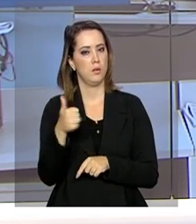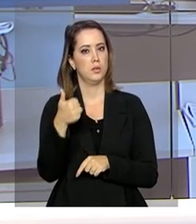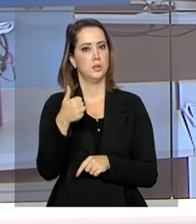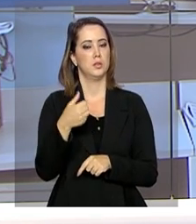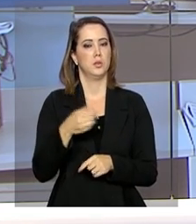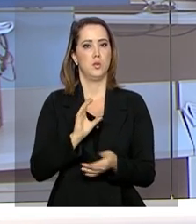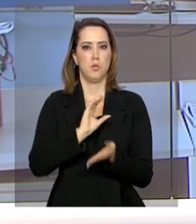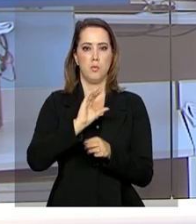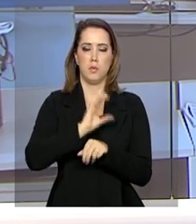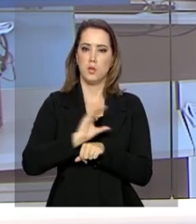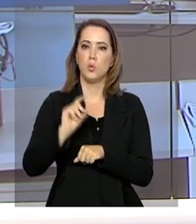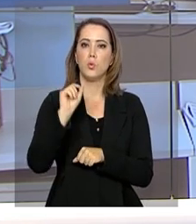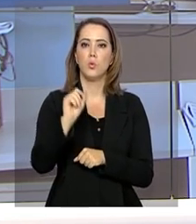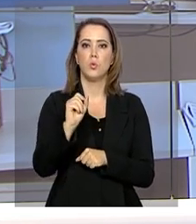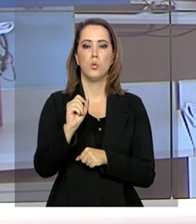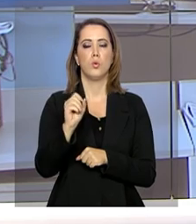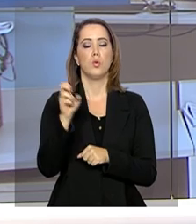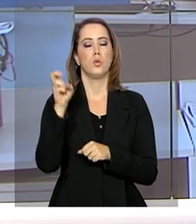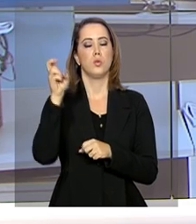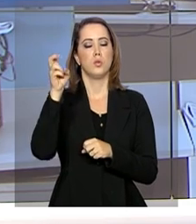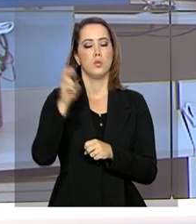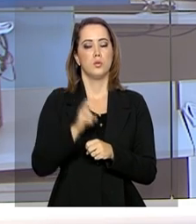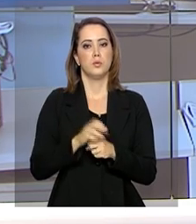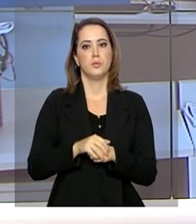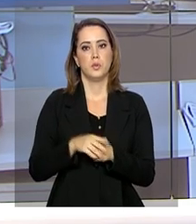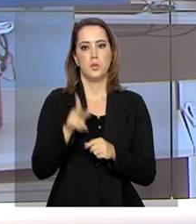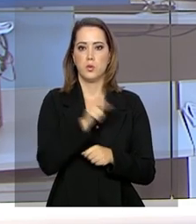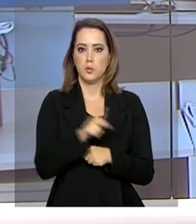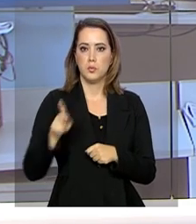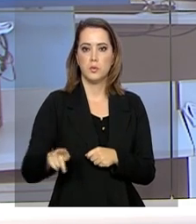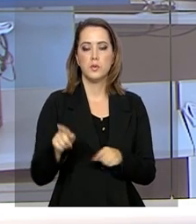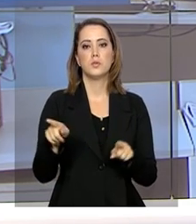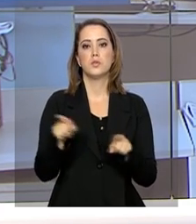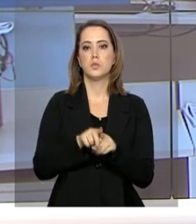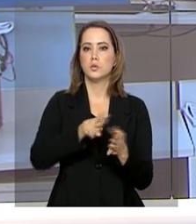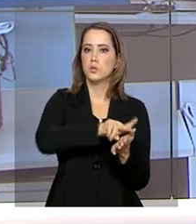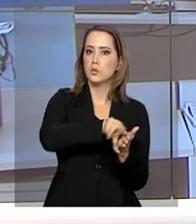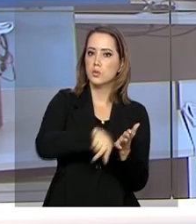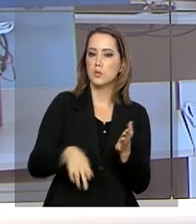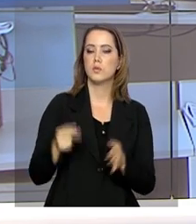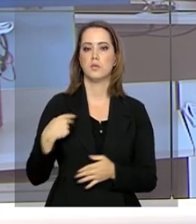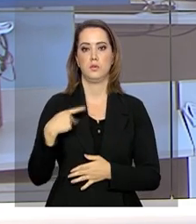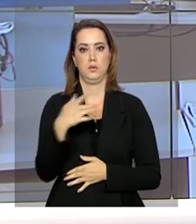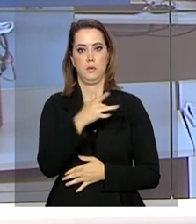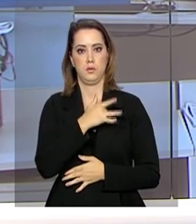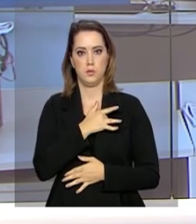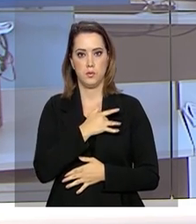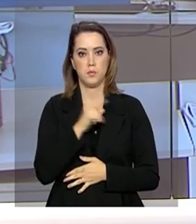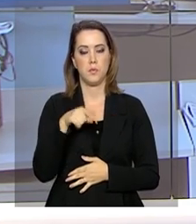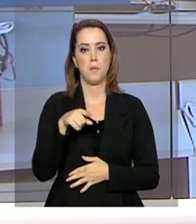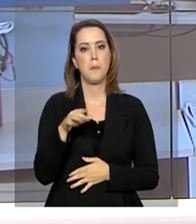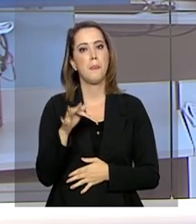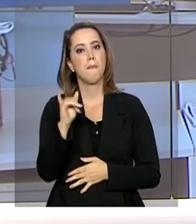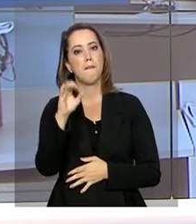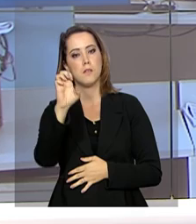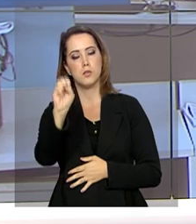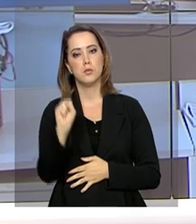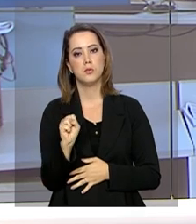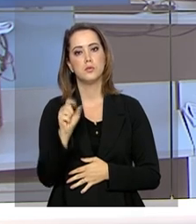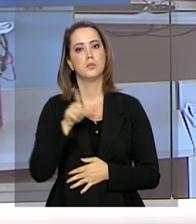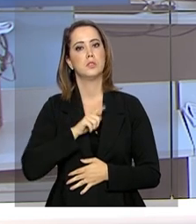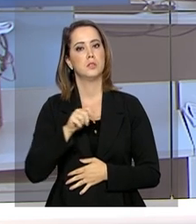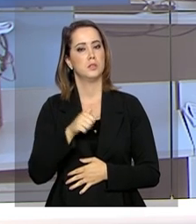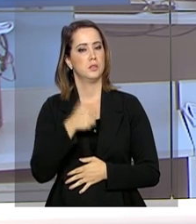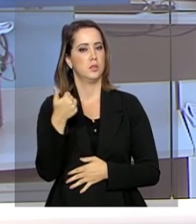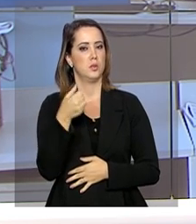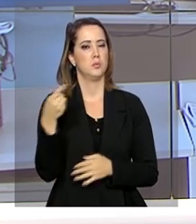são para cursos como engenharias, formação de professores e áreas de saúde. O FIES é uma das três principais